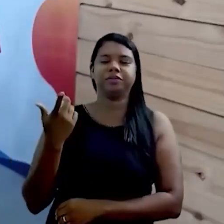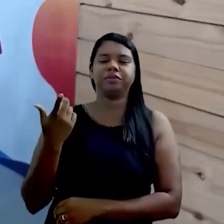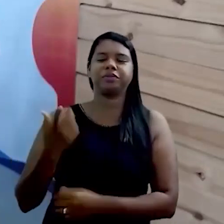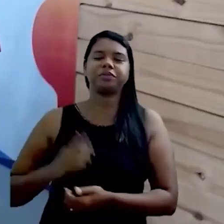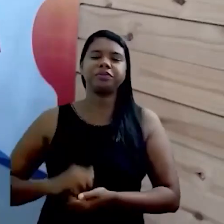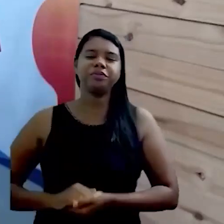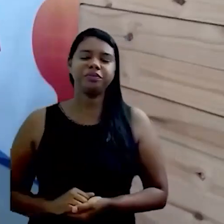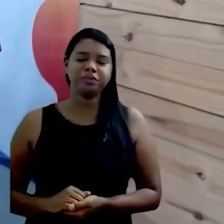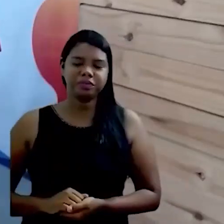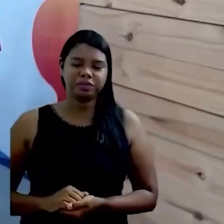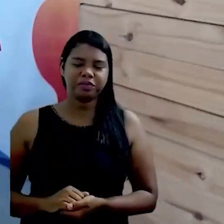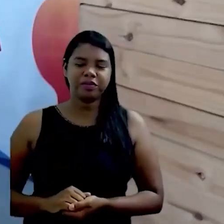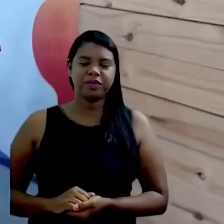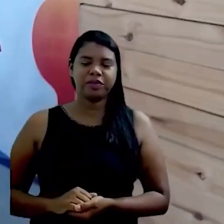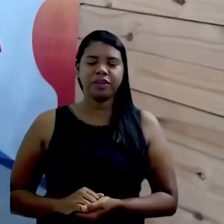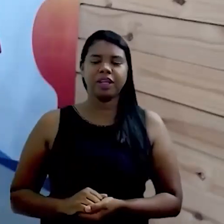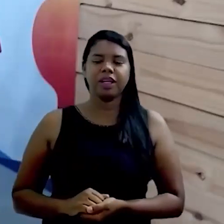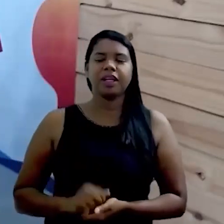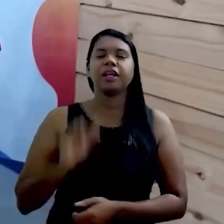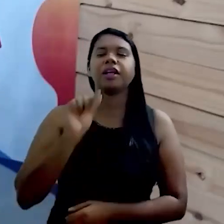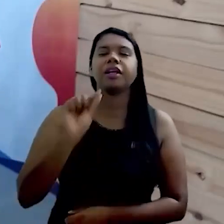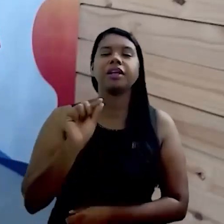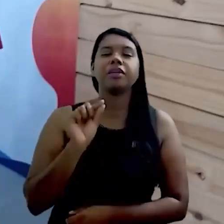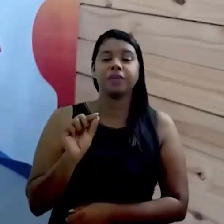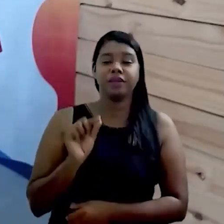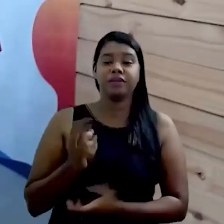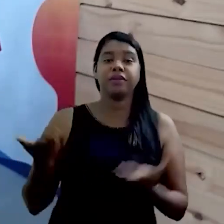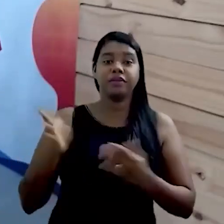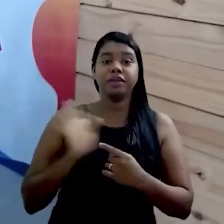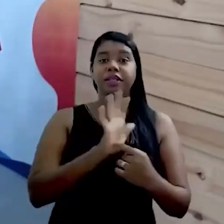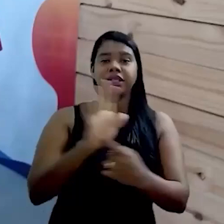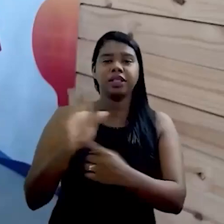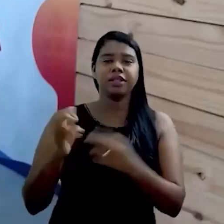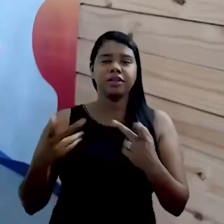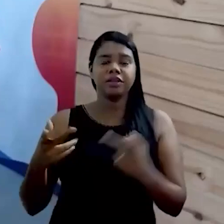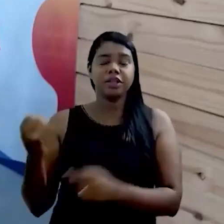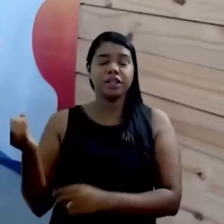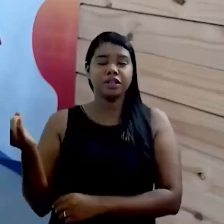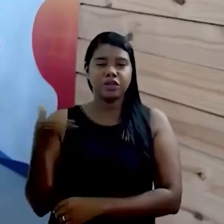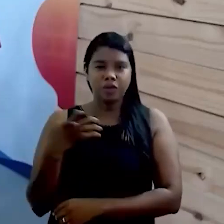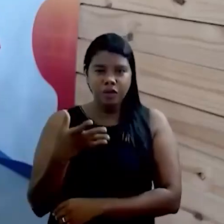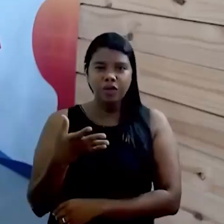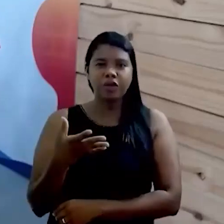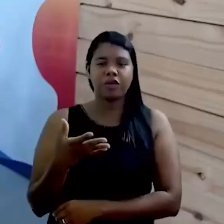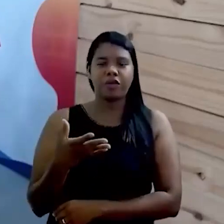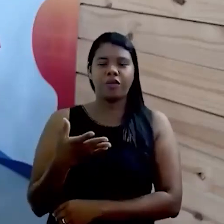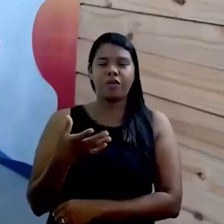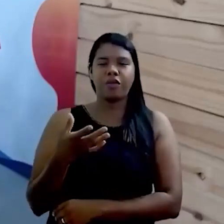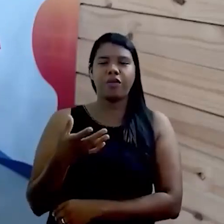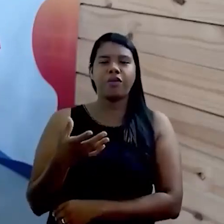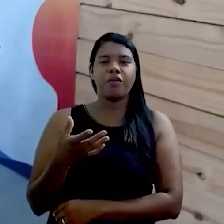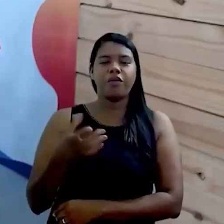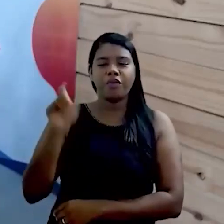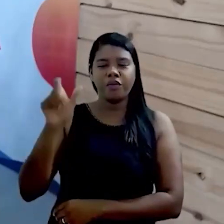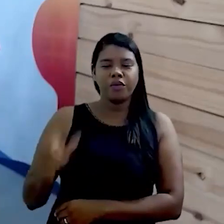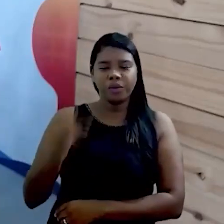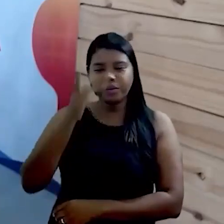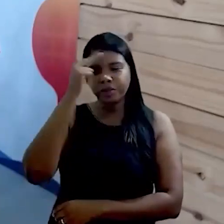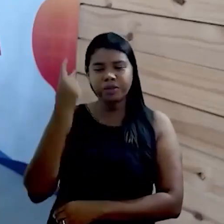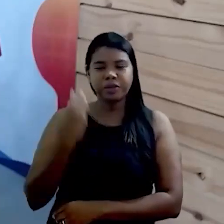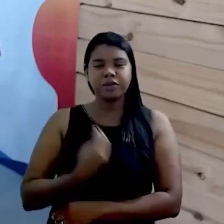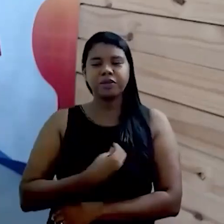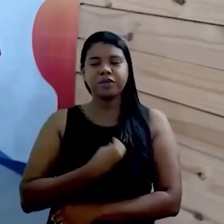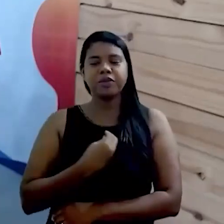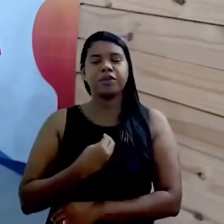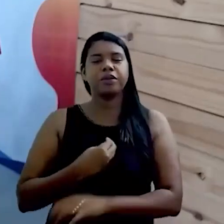tendências do consumo, né? O que é que vai ser tendência para o consumidor no ano. Então, eu gosto muito de